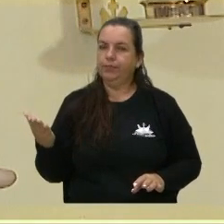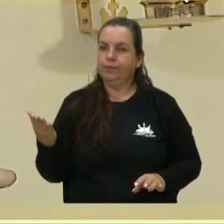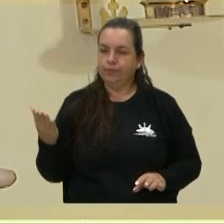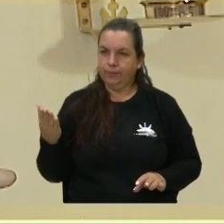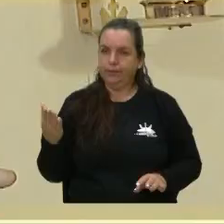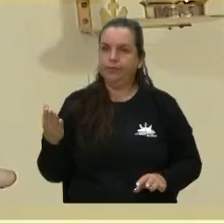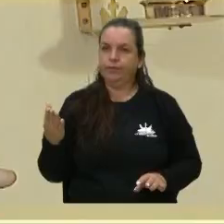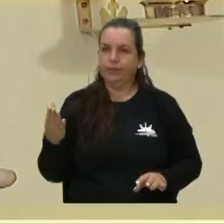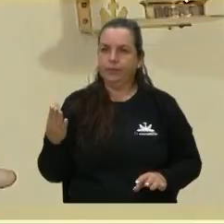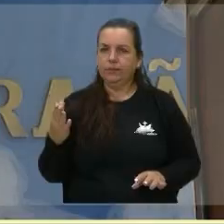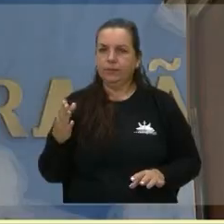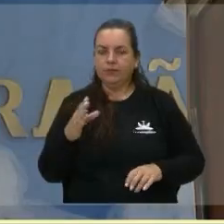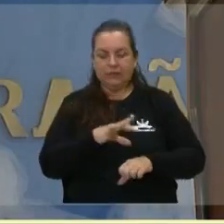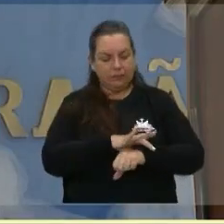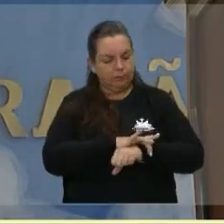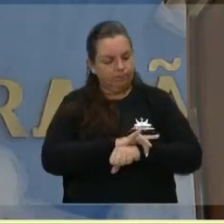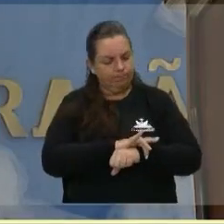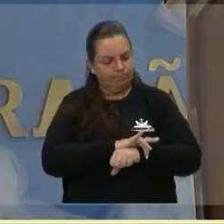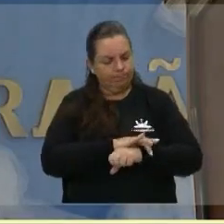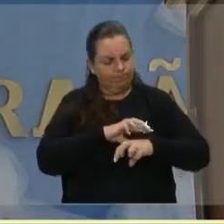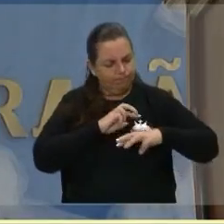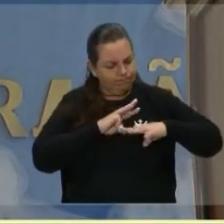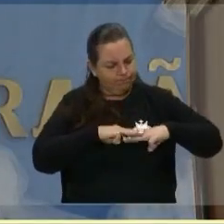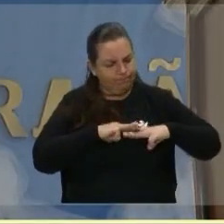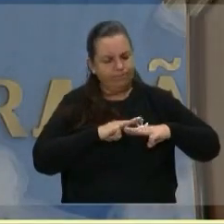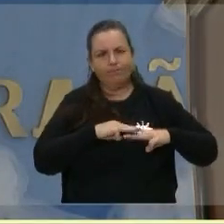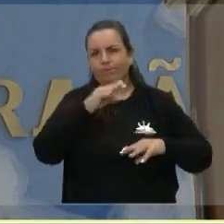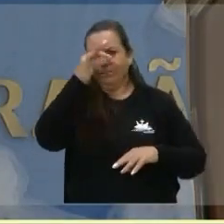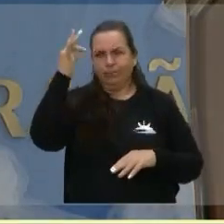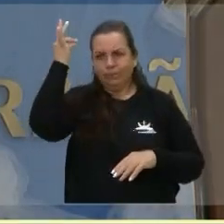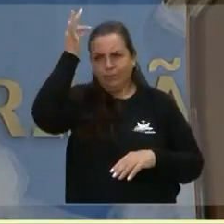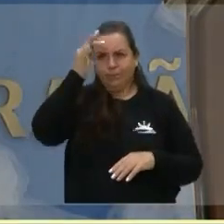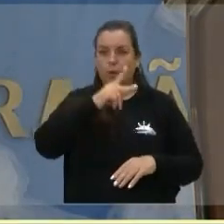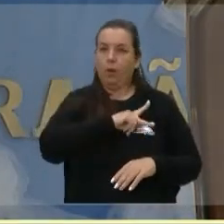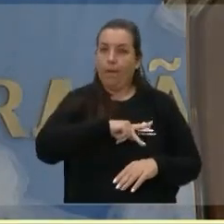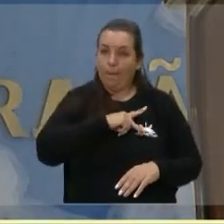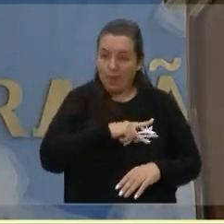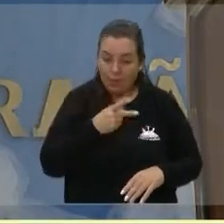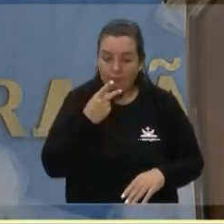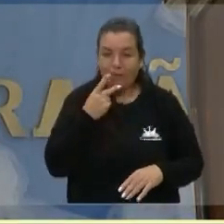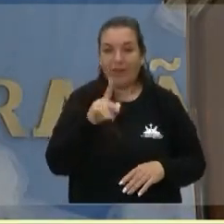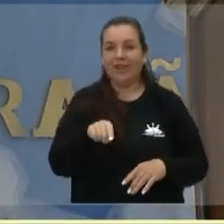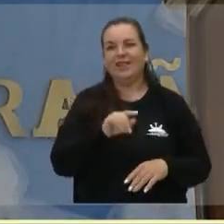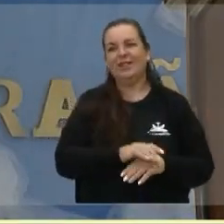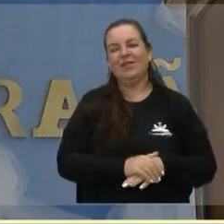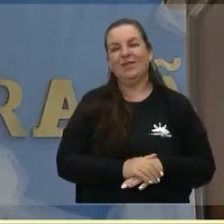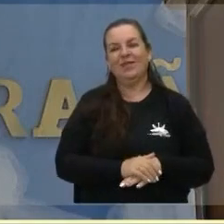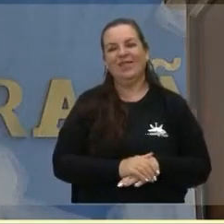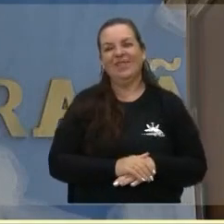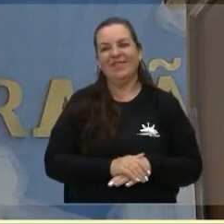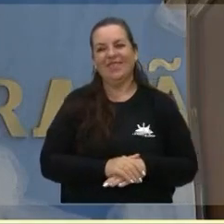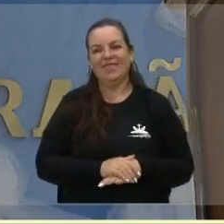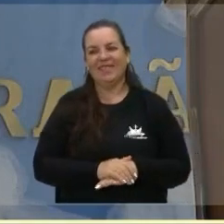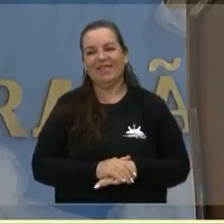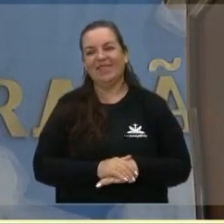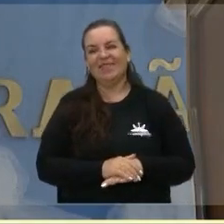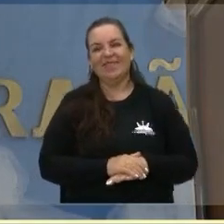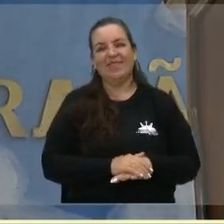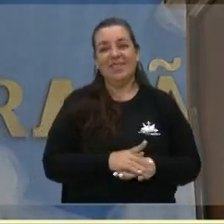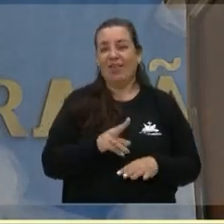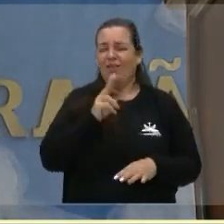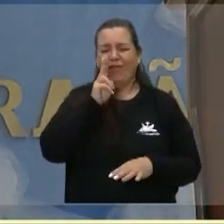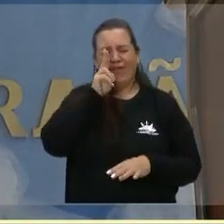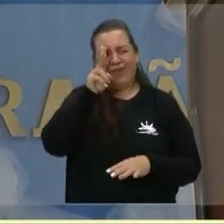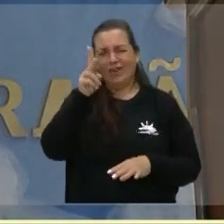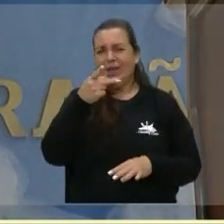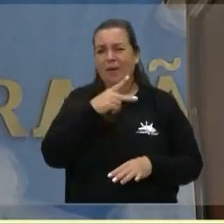Prisioneiros do Espírito, como diz a primeira leitura. Ah, Paulo, ô Paulo, que coisa mais forte que